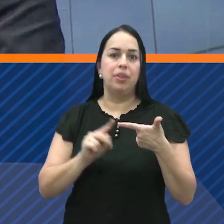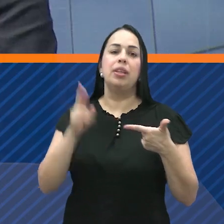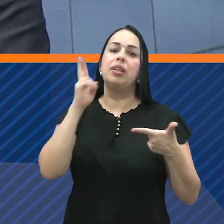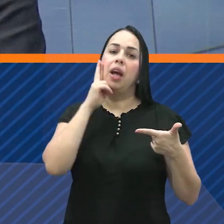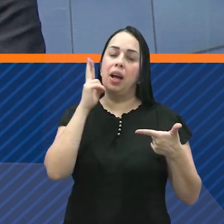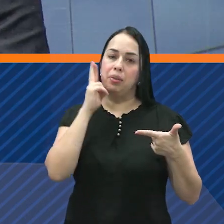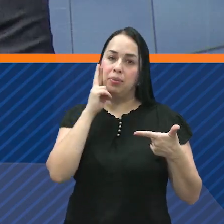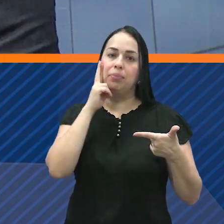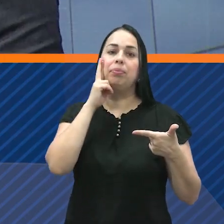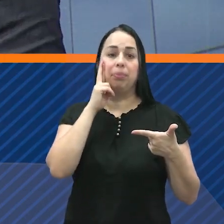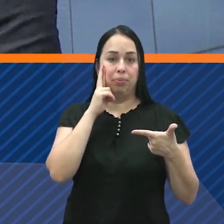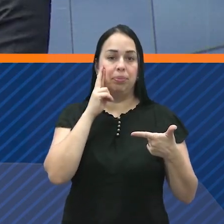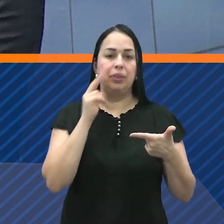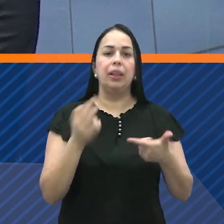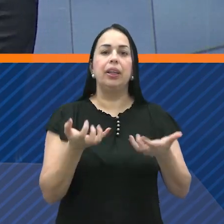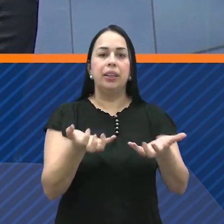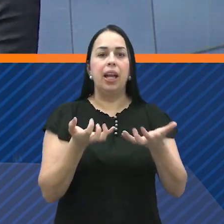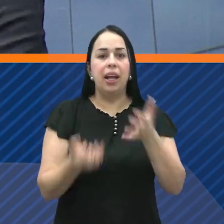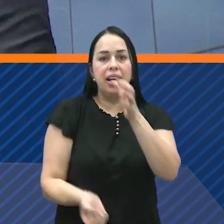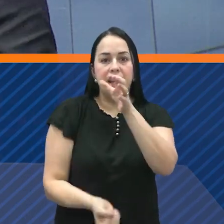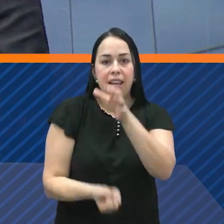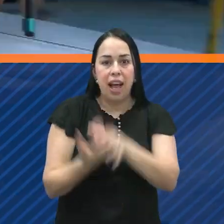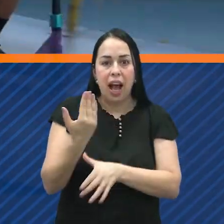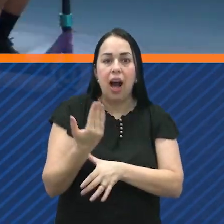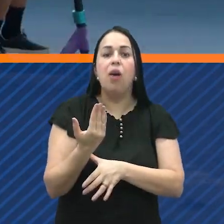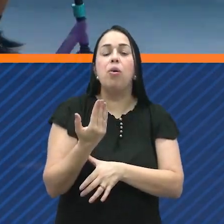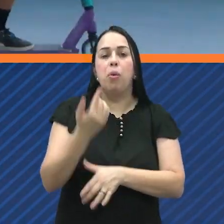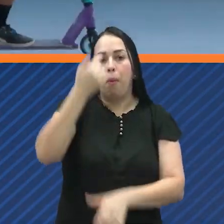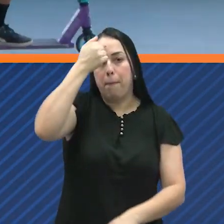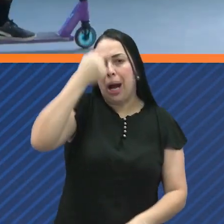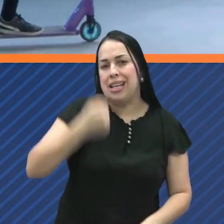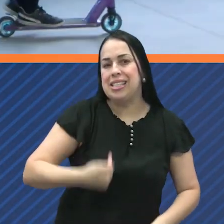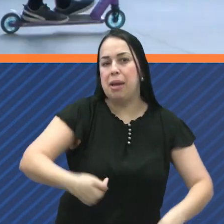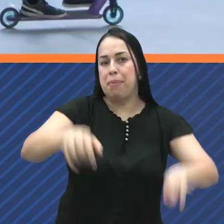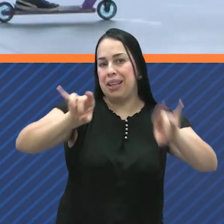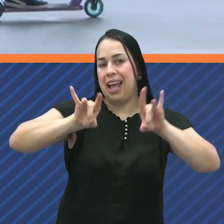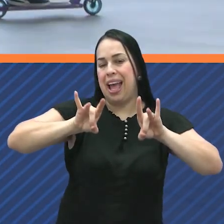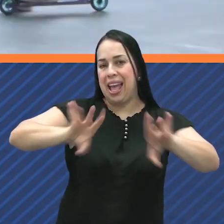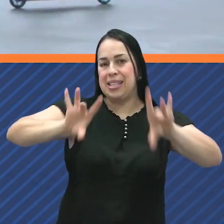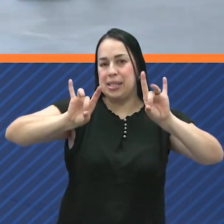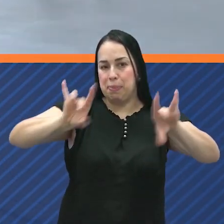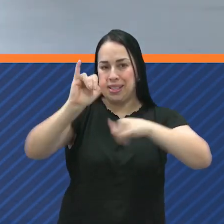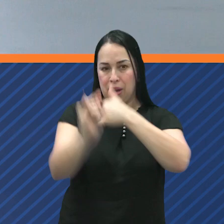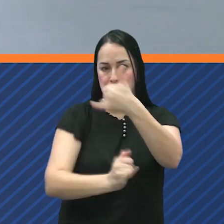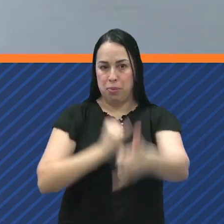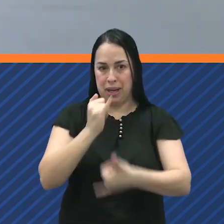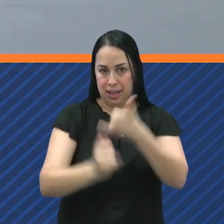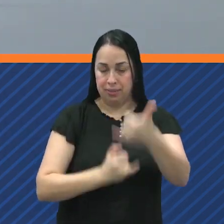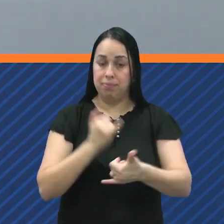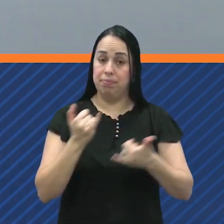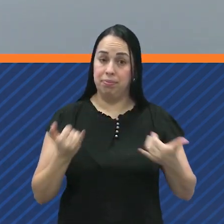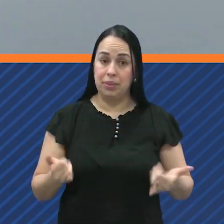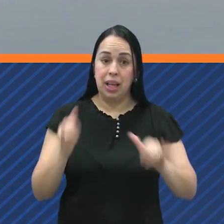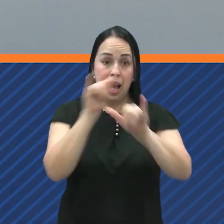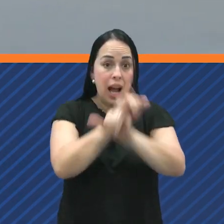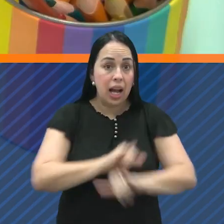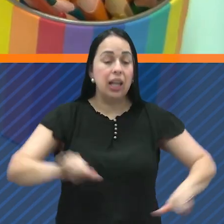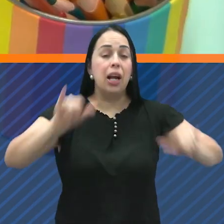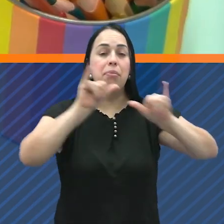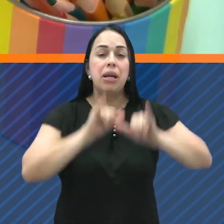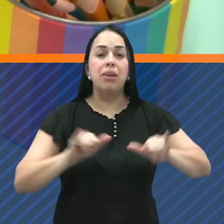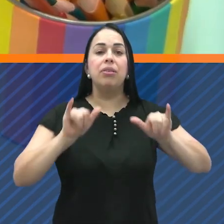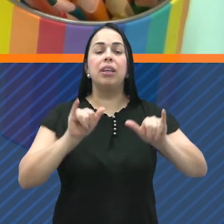Petit e Renato Santiago, que quer criar na cidade a Semana Municipal do Brincar. A